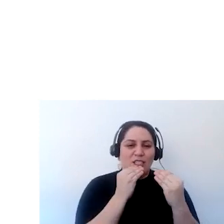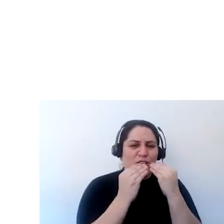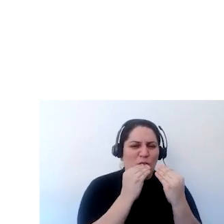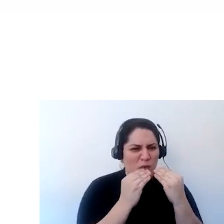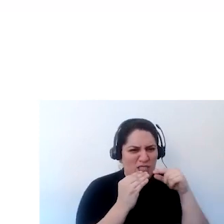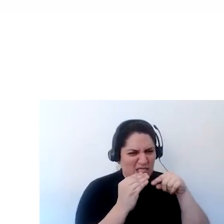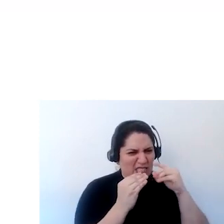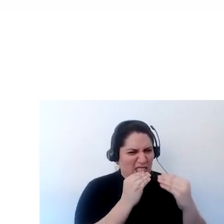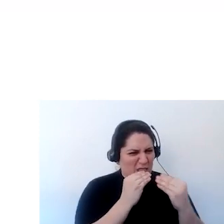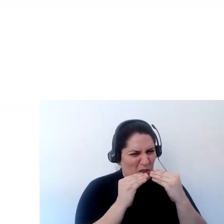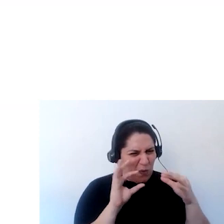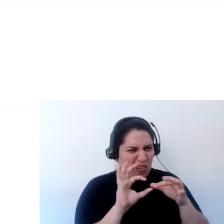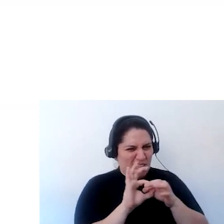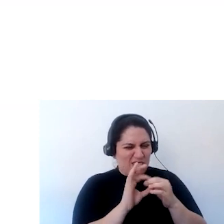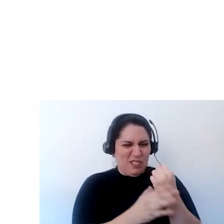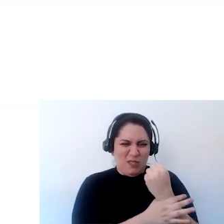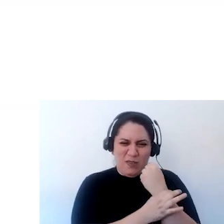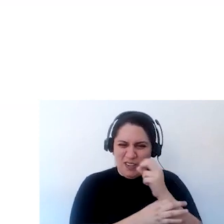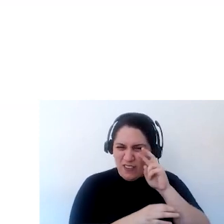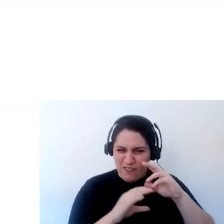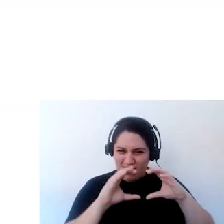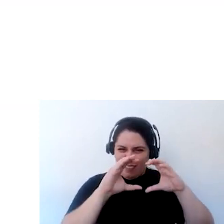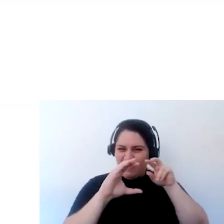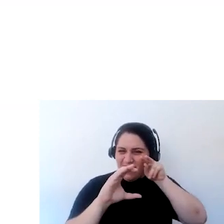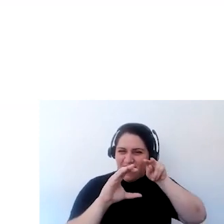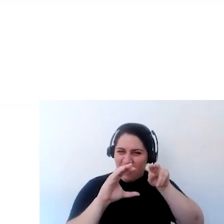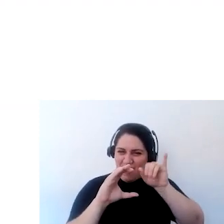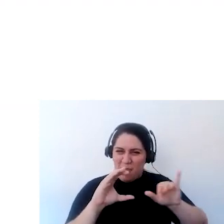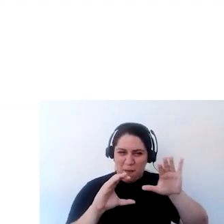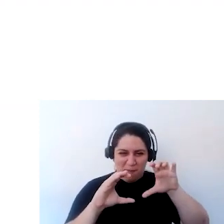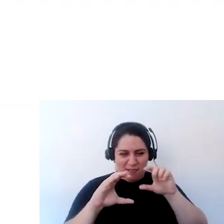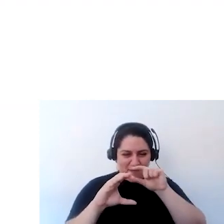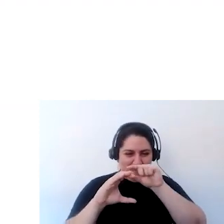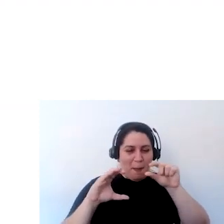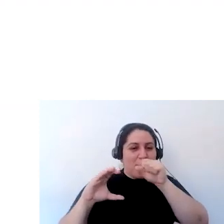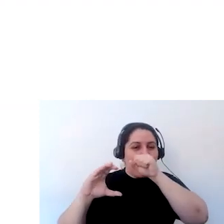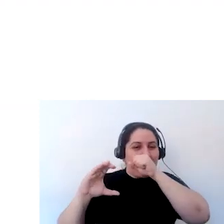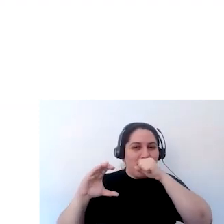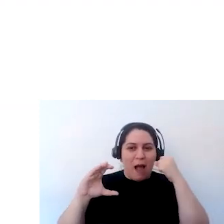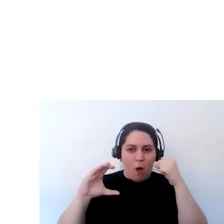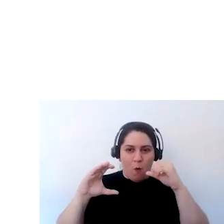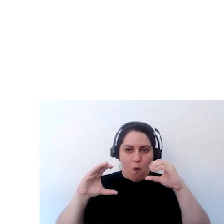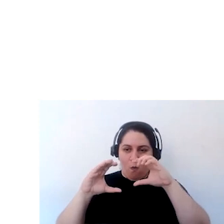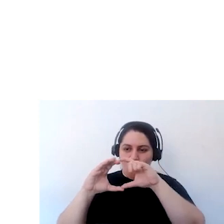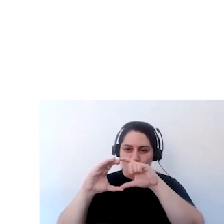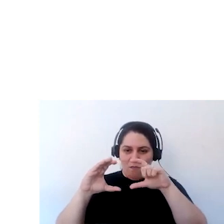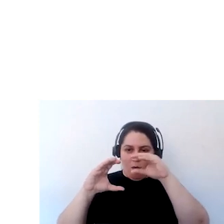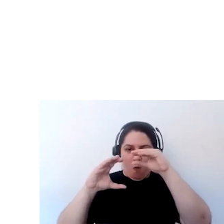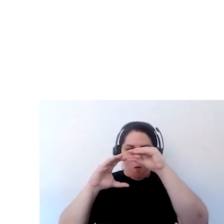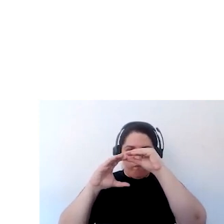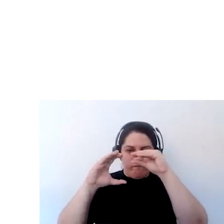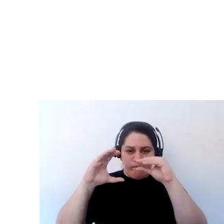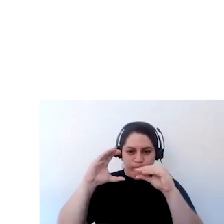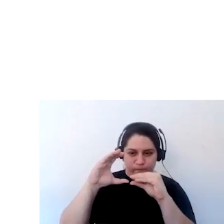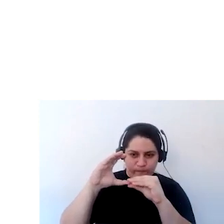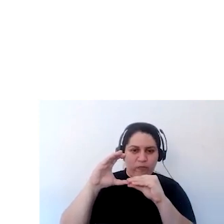Ou seja, né, a gente tem aí a camada de pão, tanto no topo como na base do sanduíche, são as únicas que são